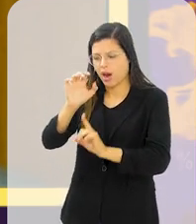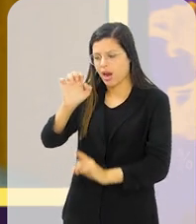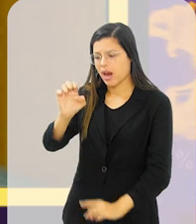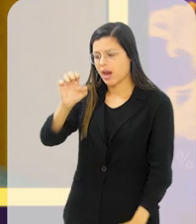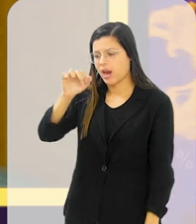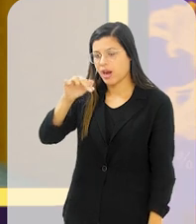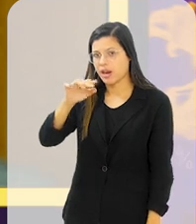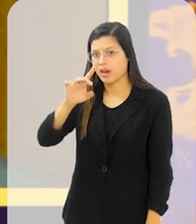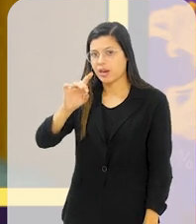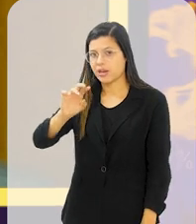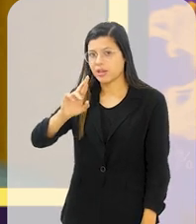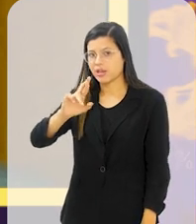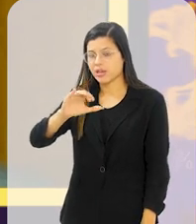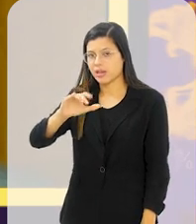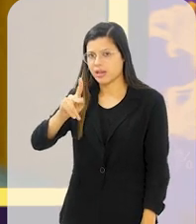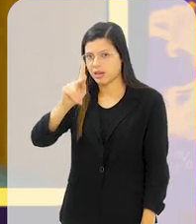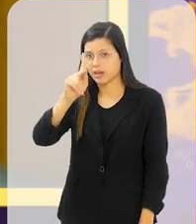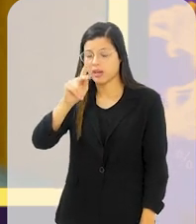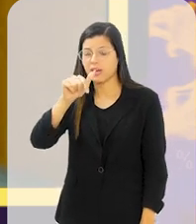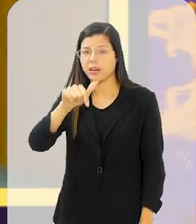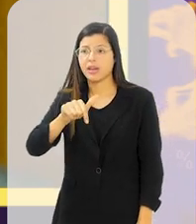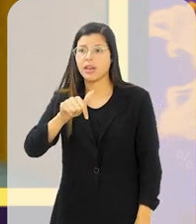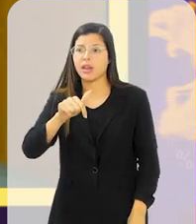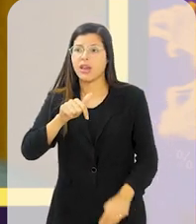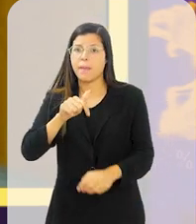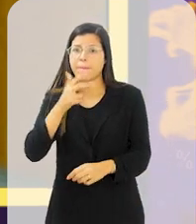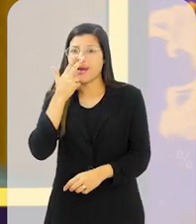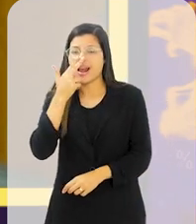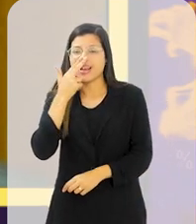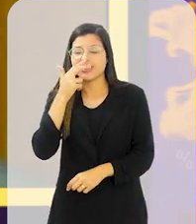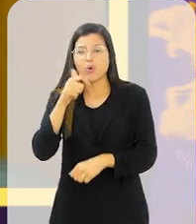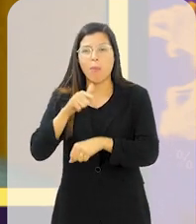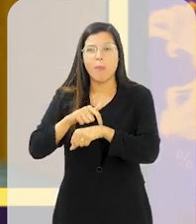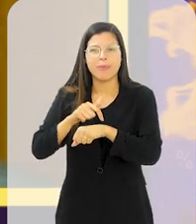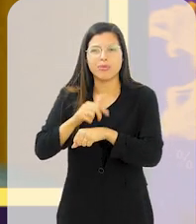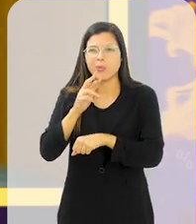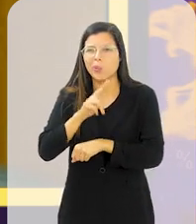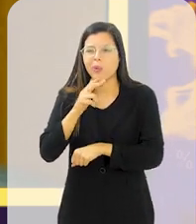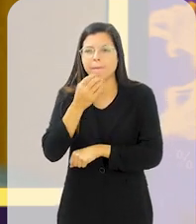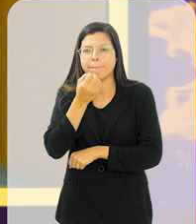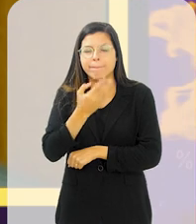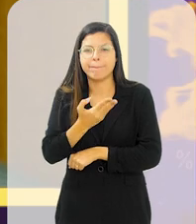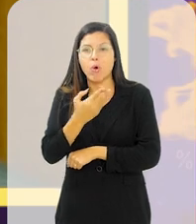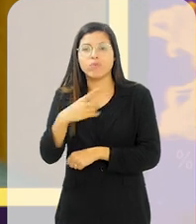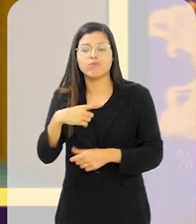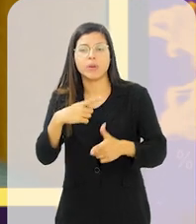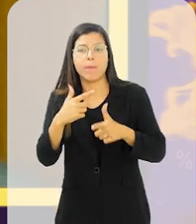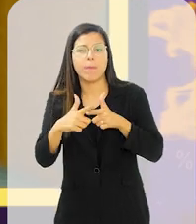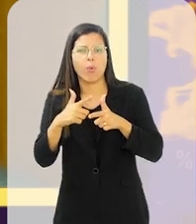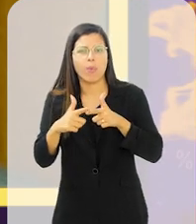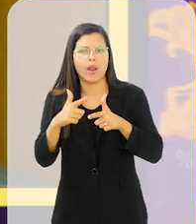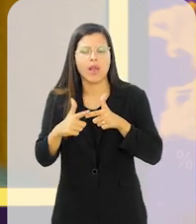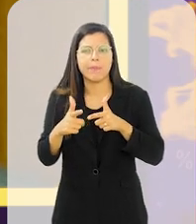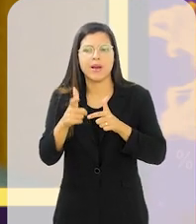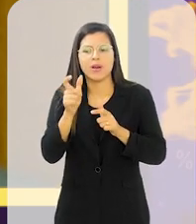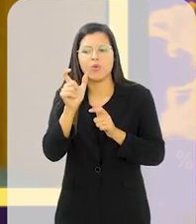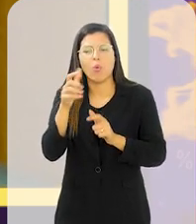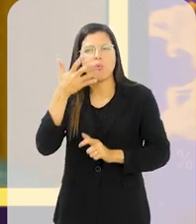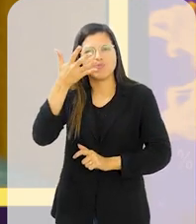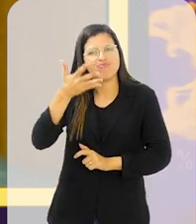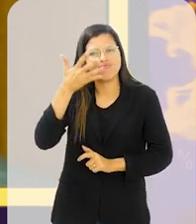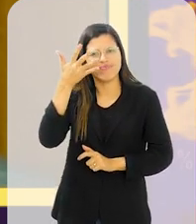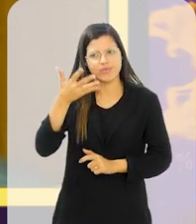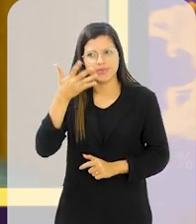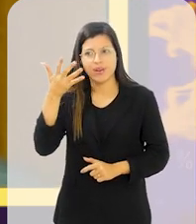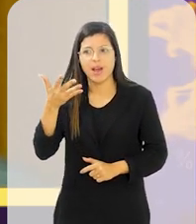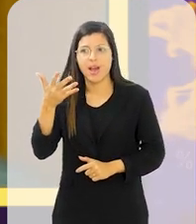muito promissor, mas, notadamente, quando o momento não é favorável, ele tem seríssimos problemas de escolha de palavras. Isso aí é